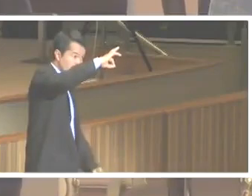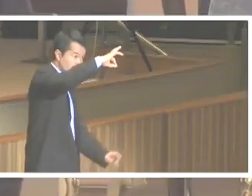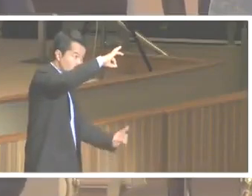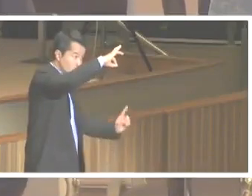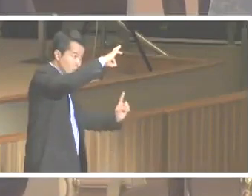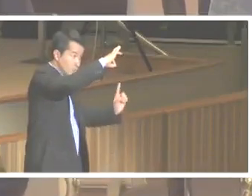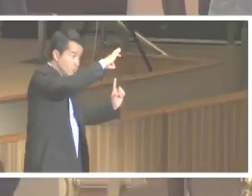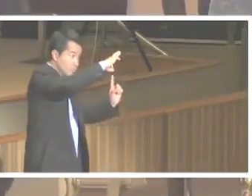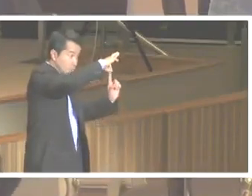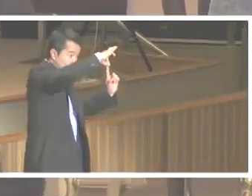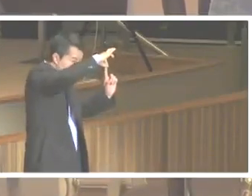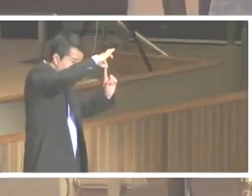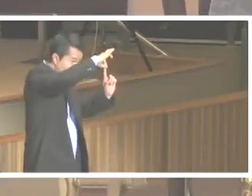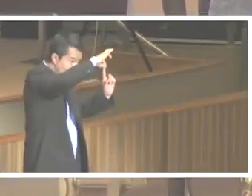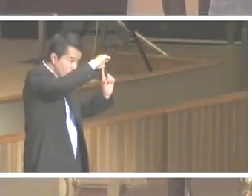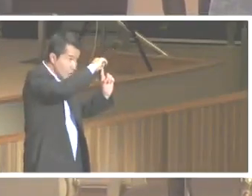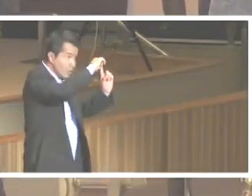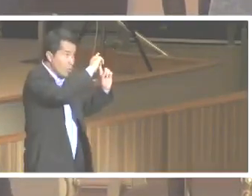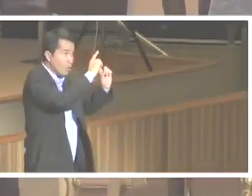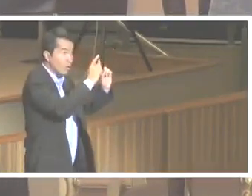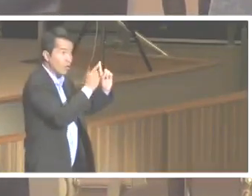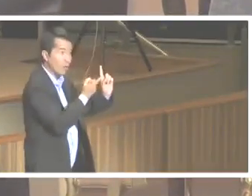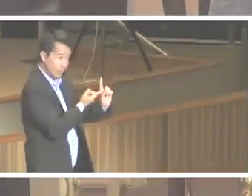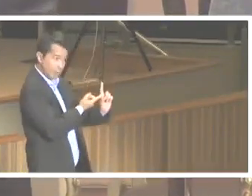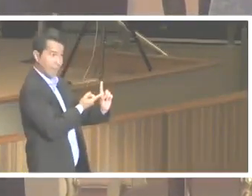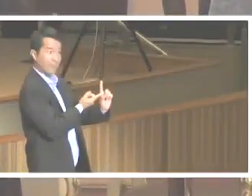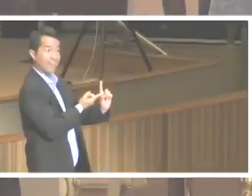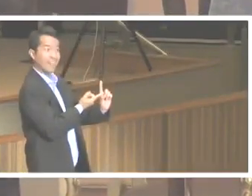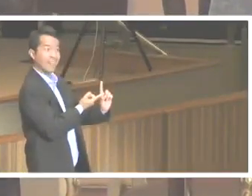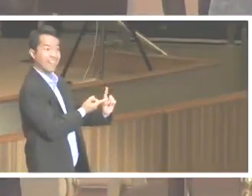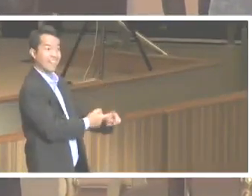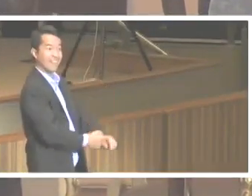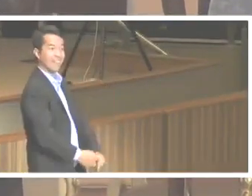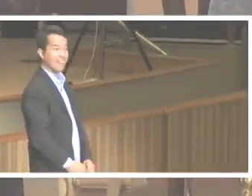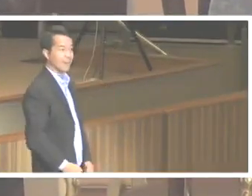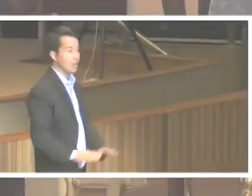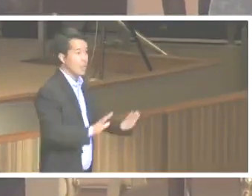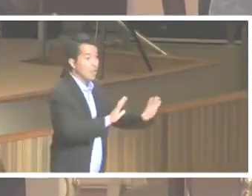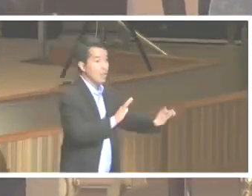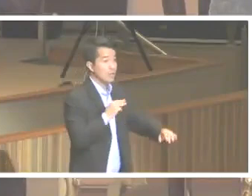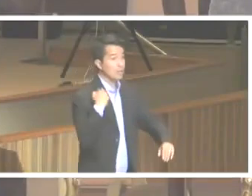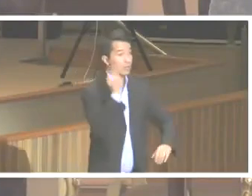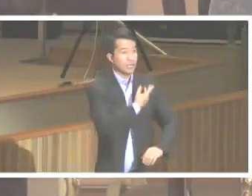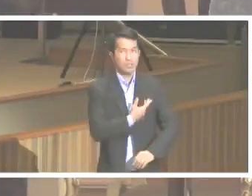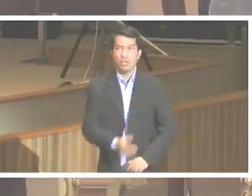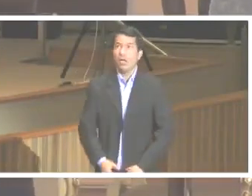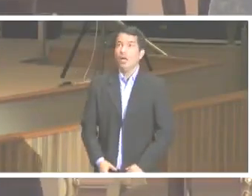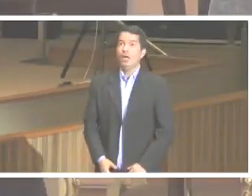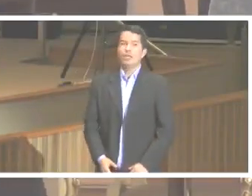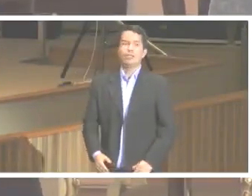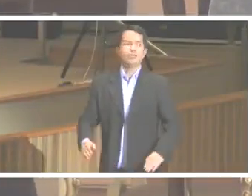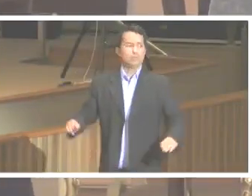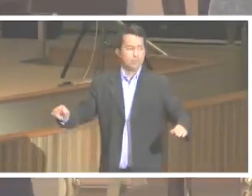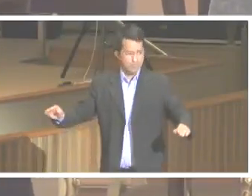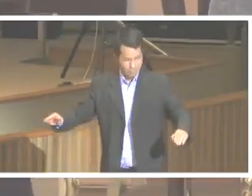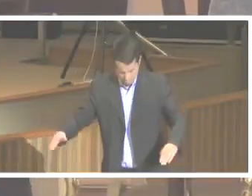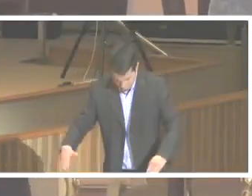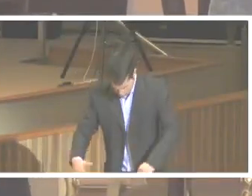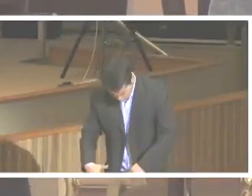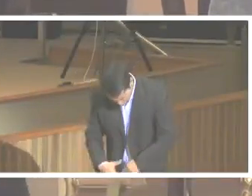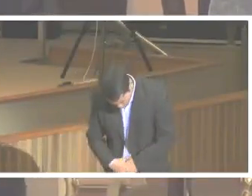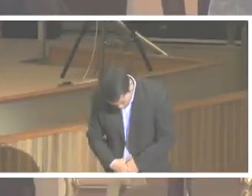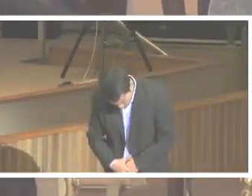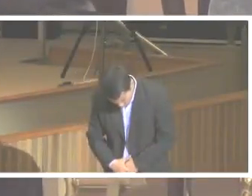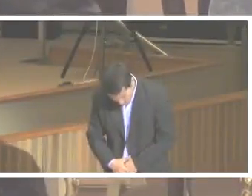e aí a resposta dela é tremenda disse faça se não é conforme o senhor quer